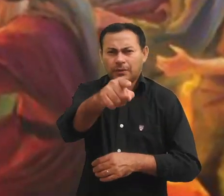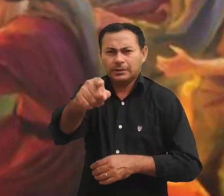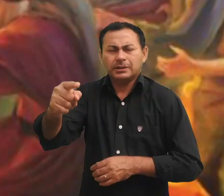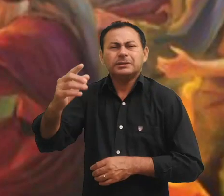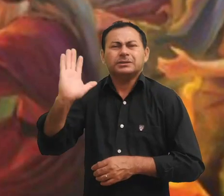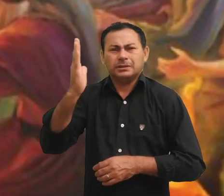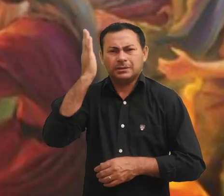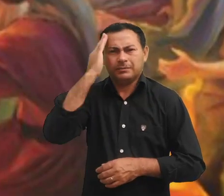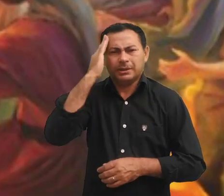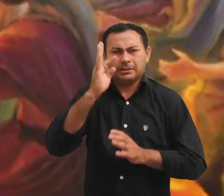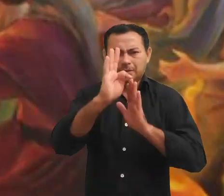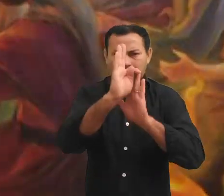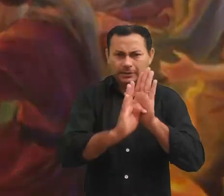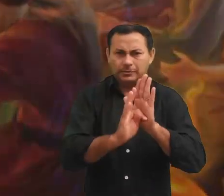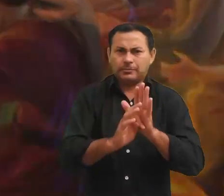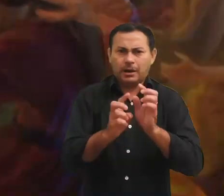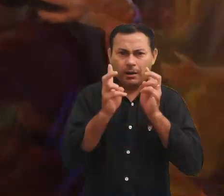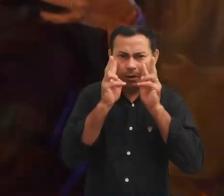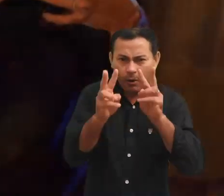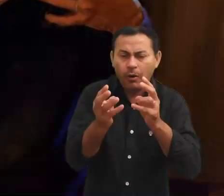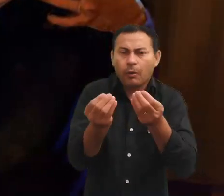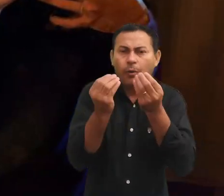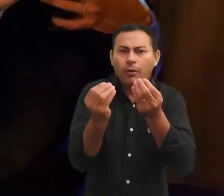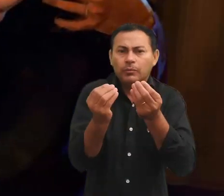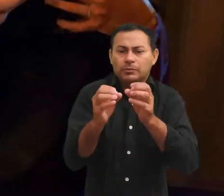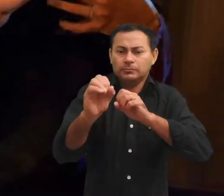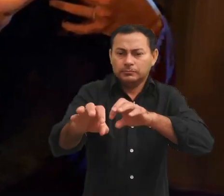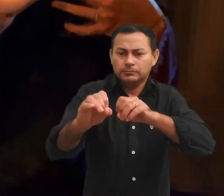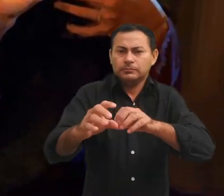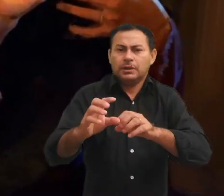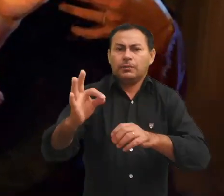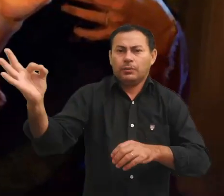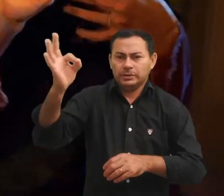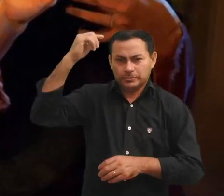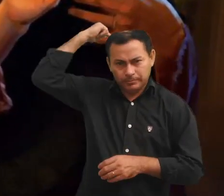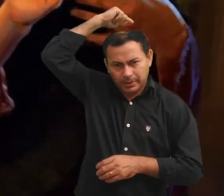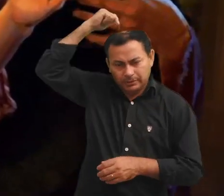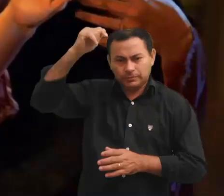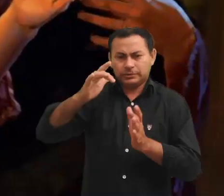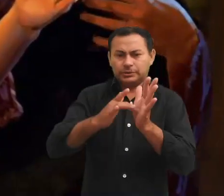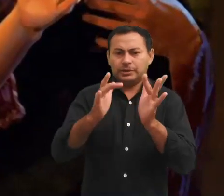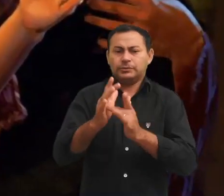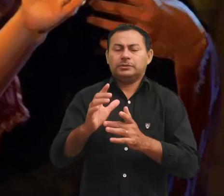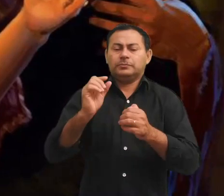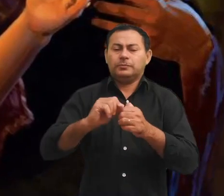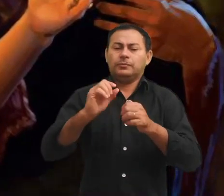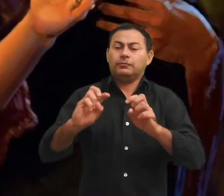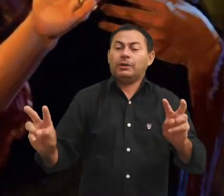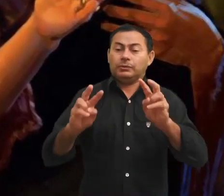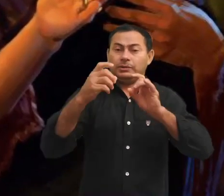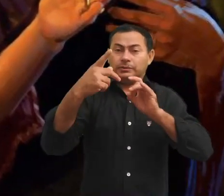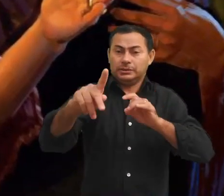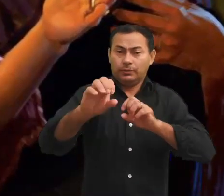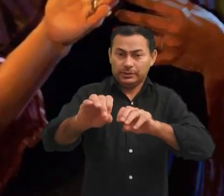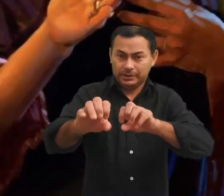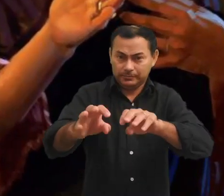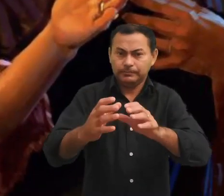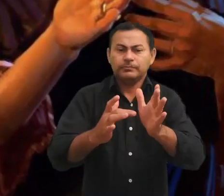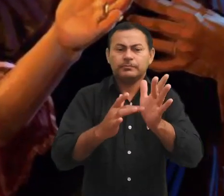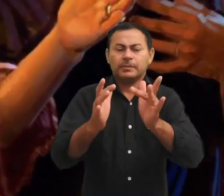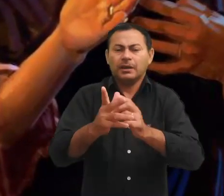Talvez você já esteja bem familiarizado com esse texto, mas observe como, ao ensinar sobre o Espírito Santo, Jesus valorizou o seu